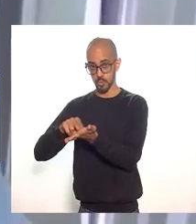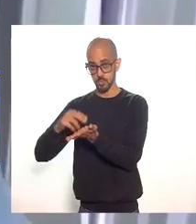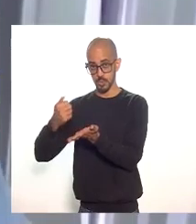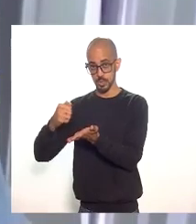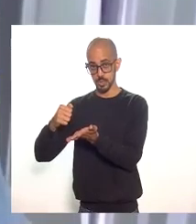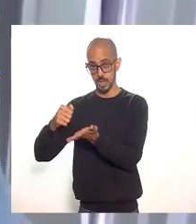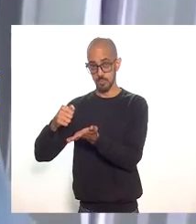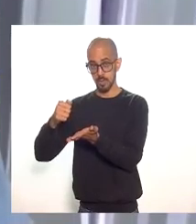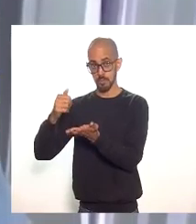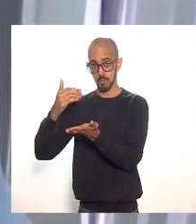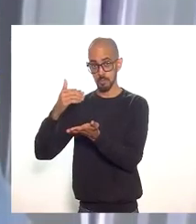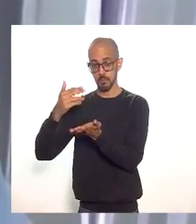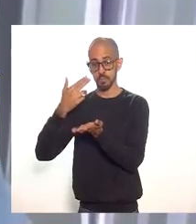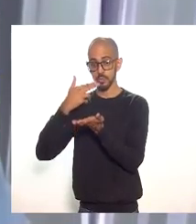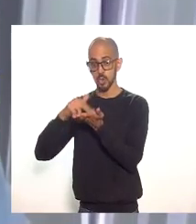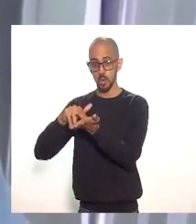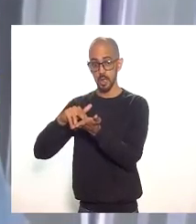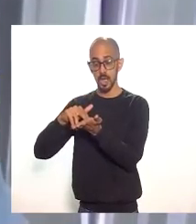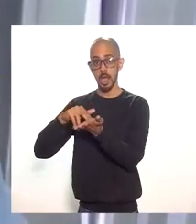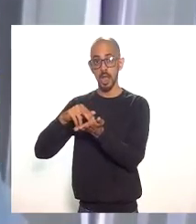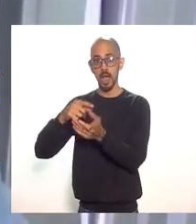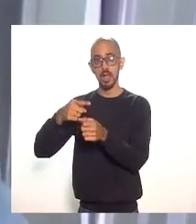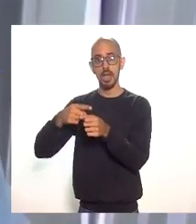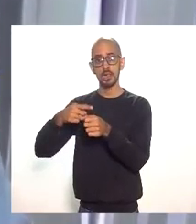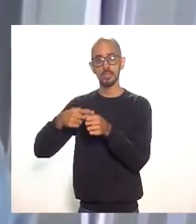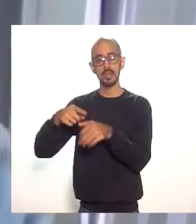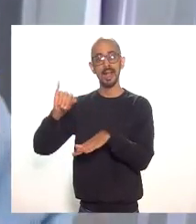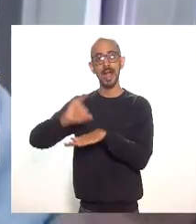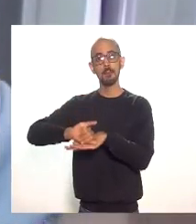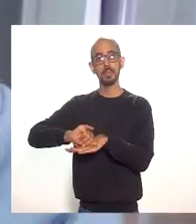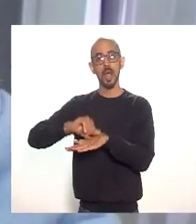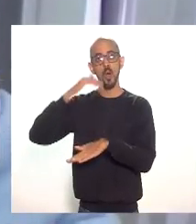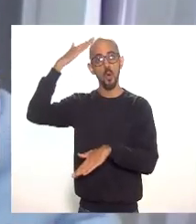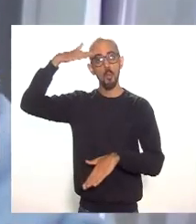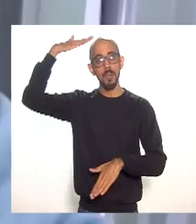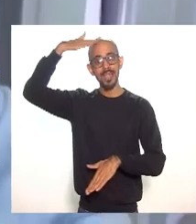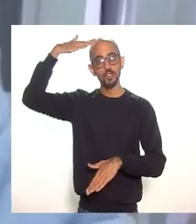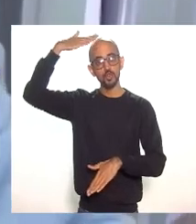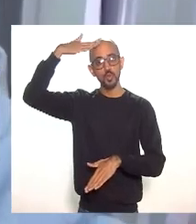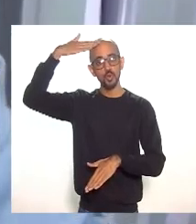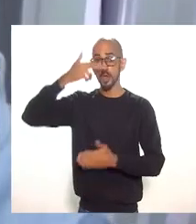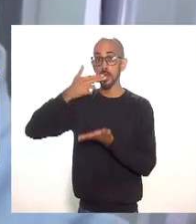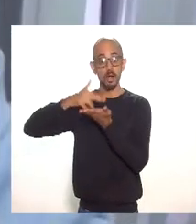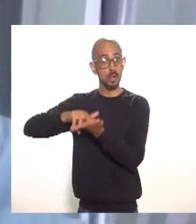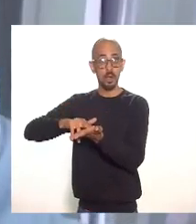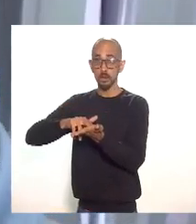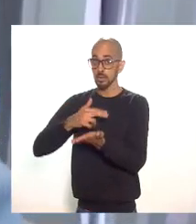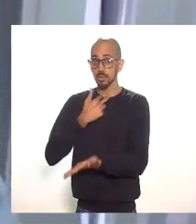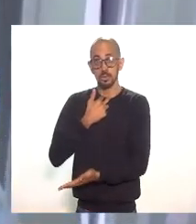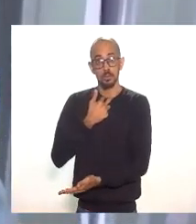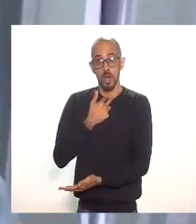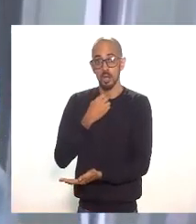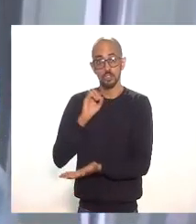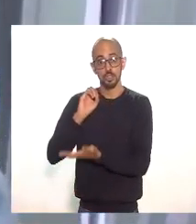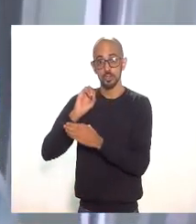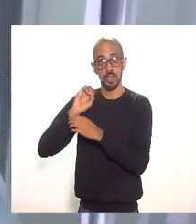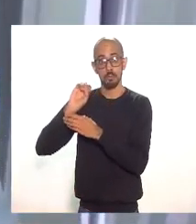como destino a cidade do México, capital do México, e esta correspondência não pôde ser postada porque